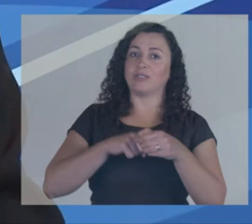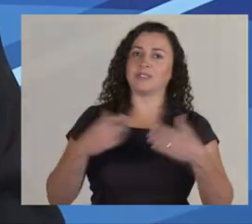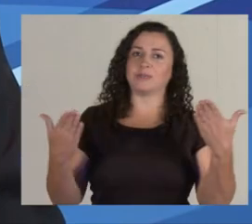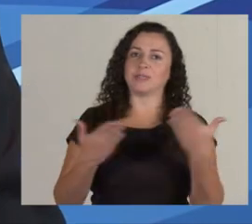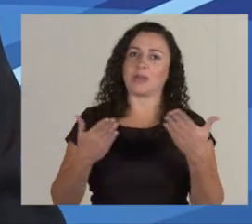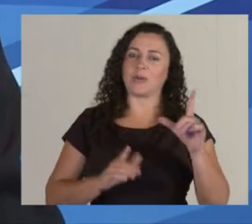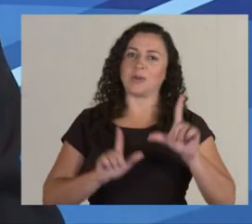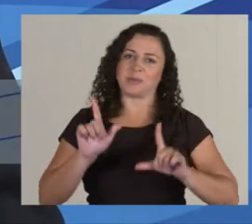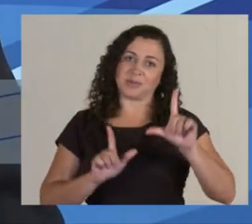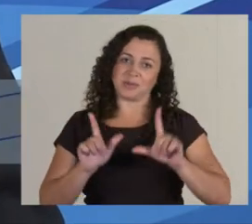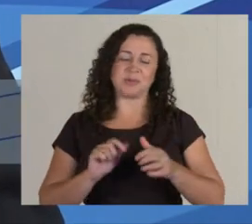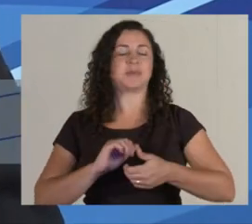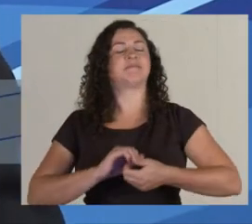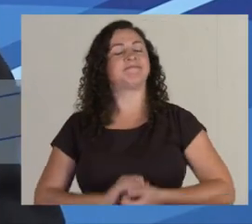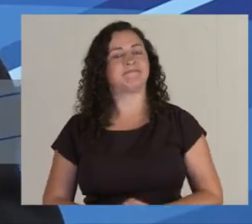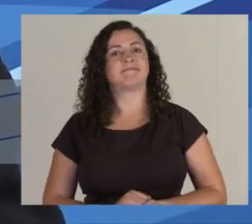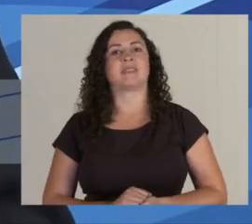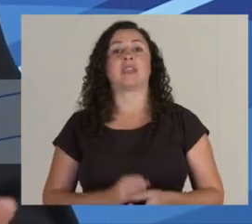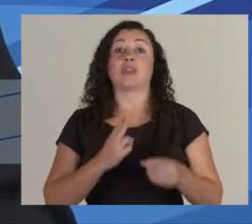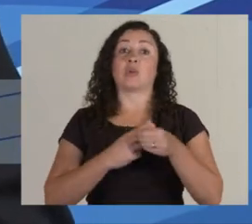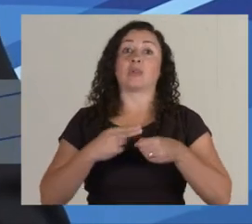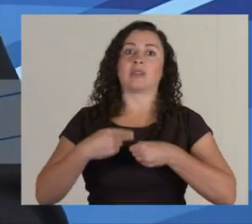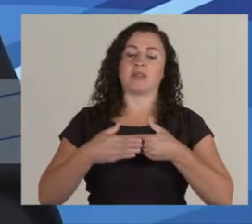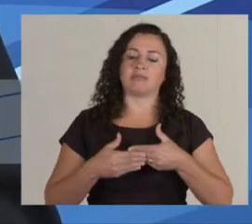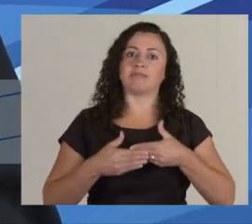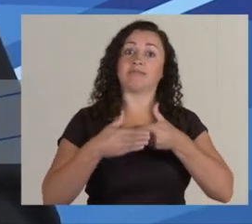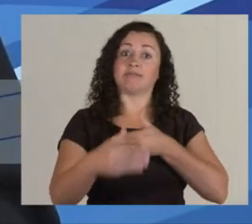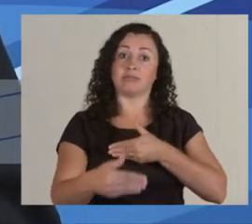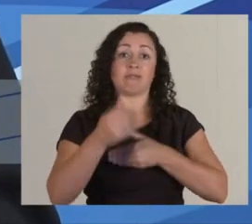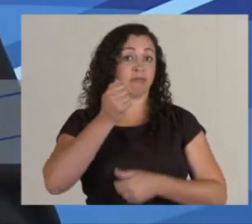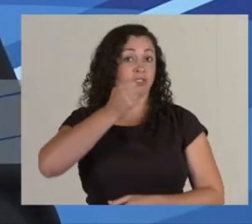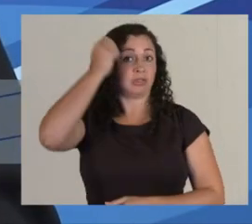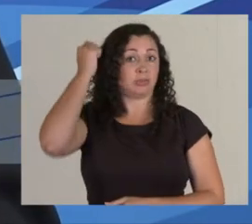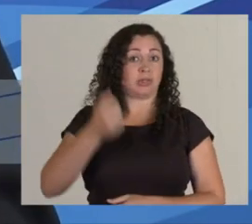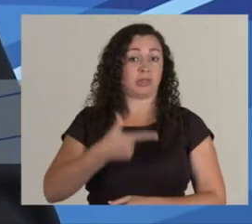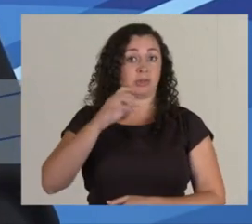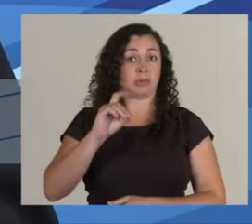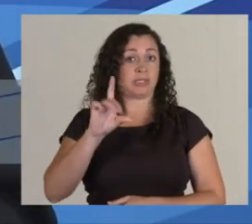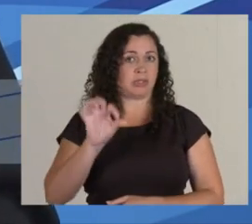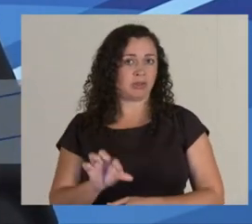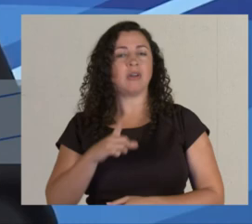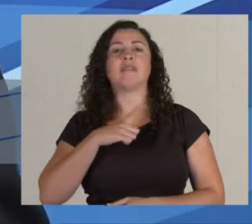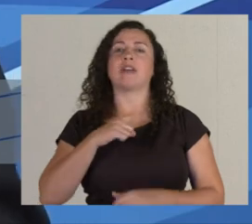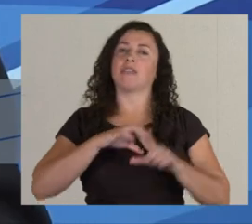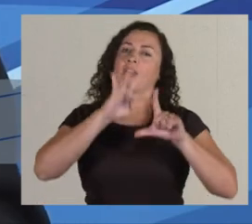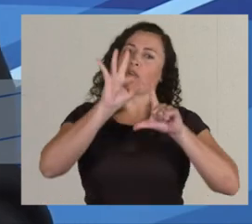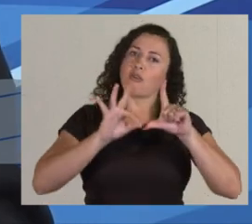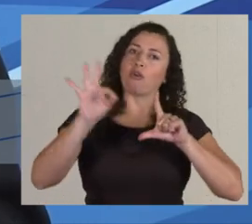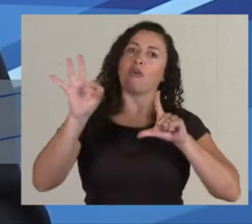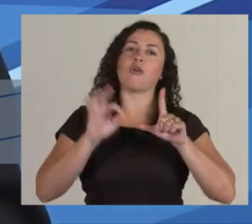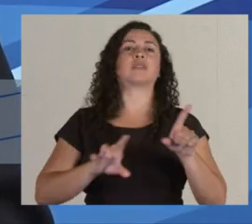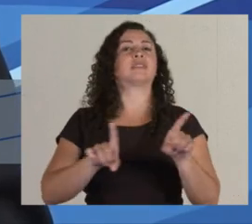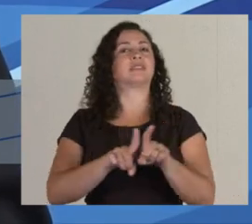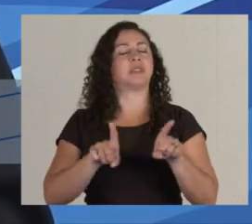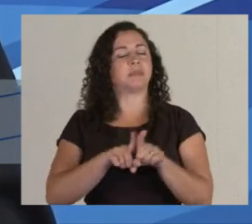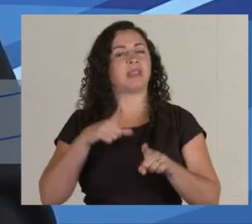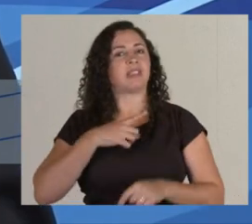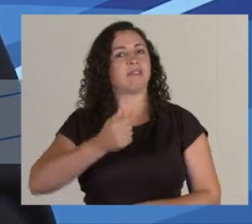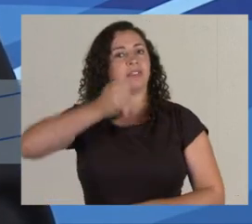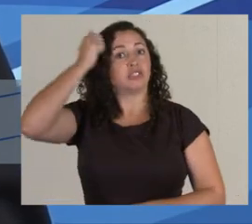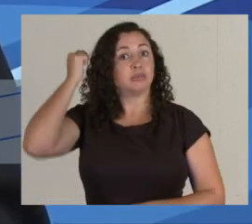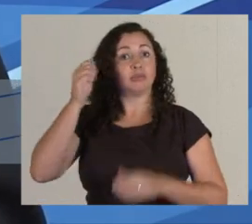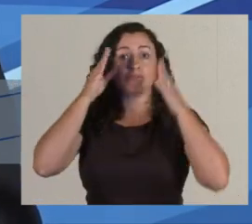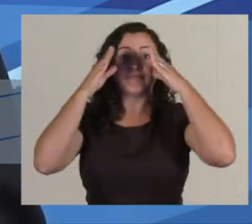De volta com a Primeira Chamada. A Unicamp, a partir do próximo vestibular, vai ter cotas, vai ter